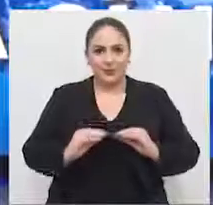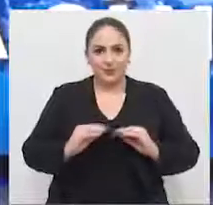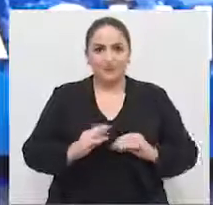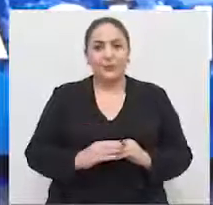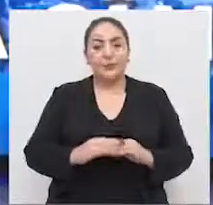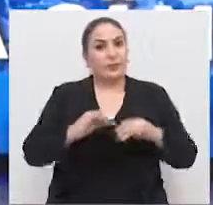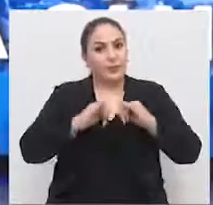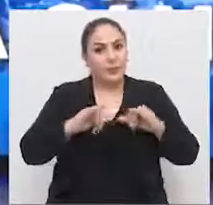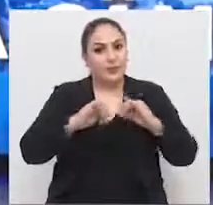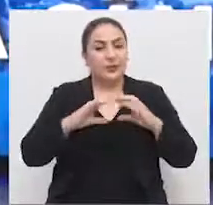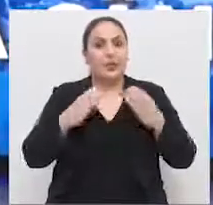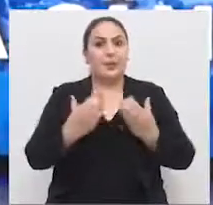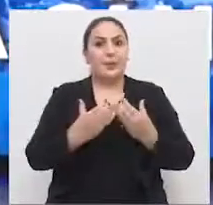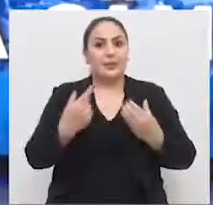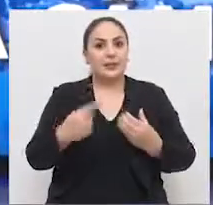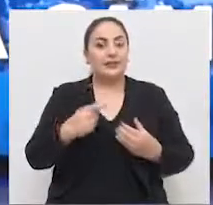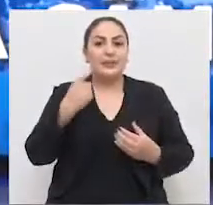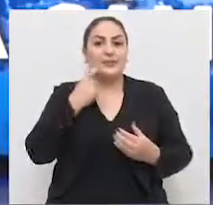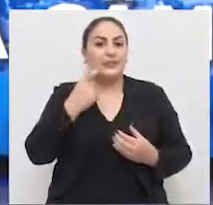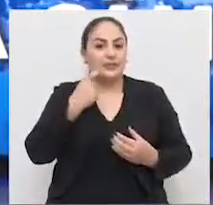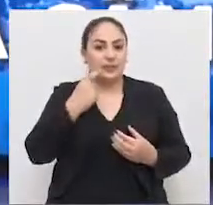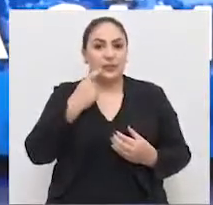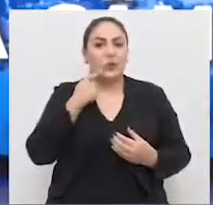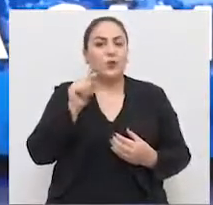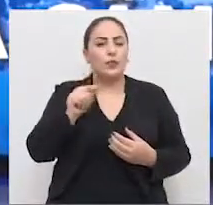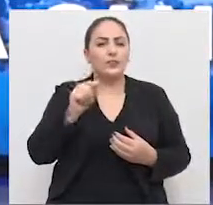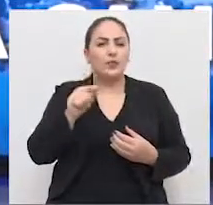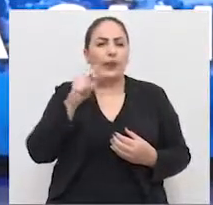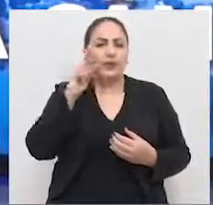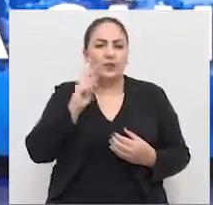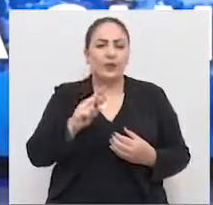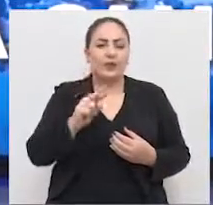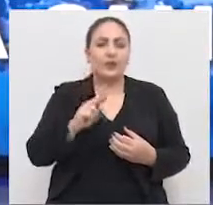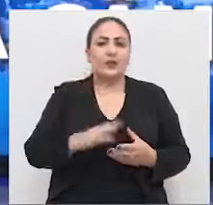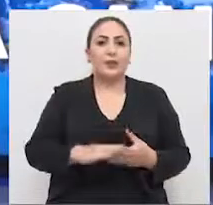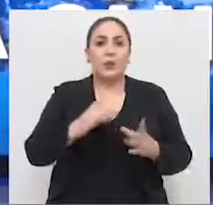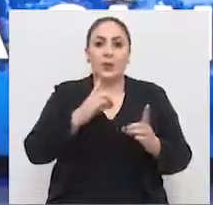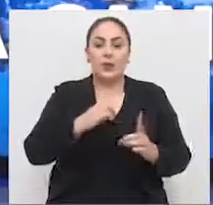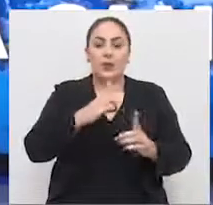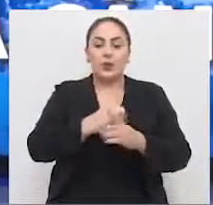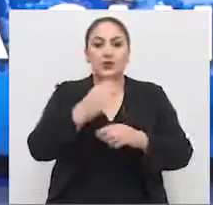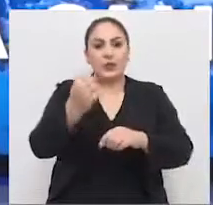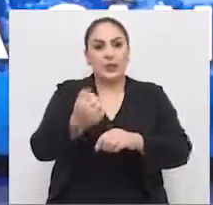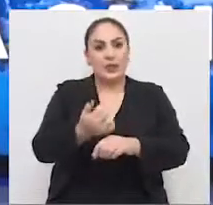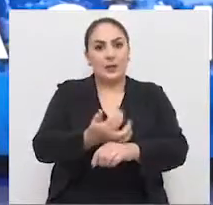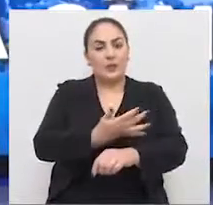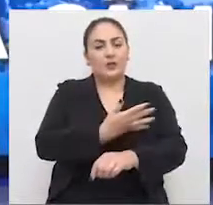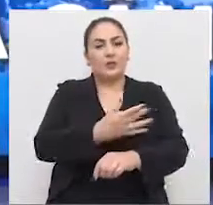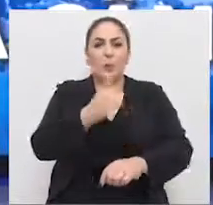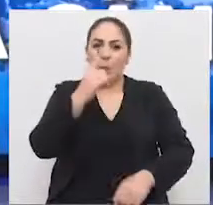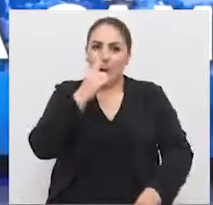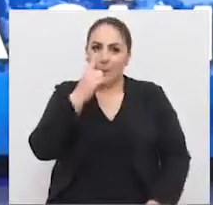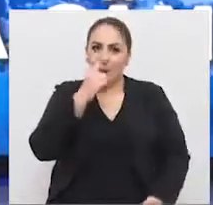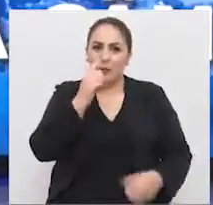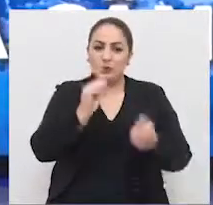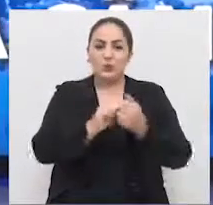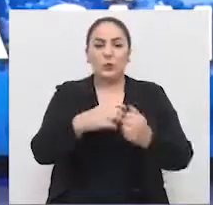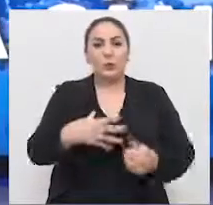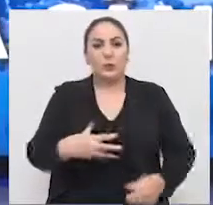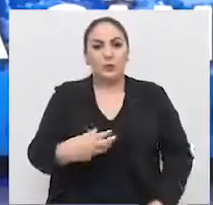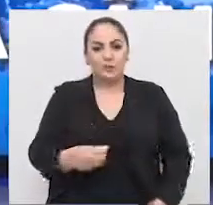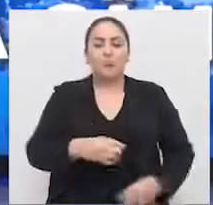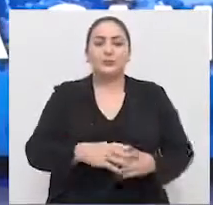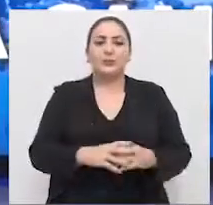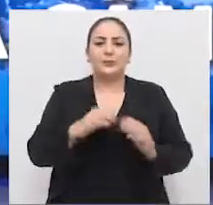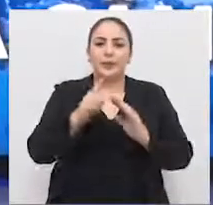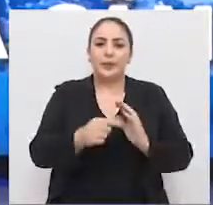Boa noite. No Jornal da Câmara desta sexta-feira, você vai conferir o reencontro emocionante de uma mãe com o seu